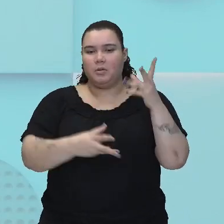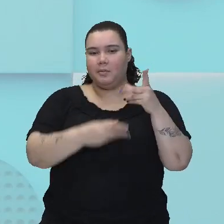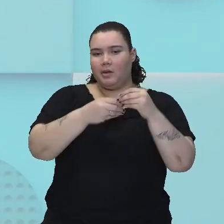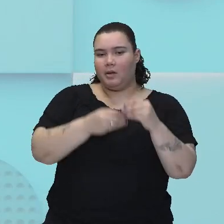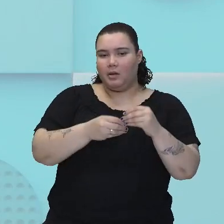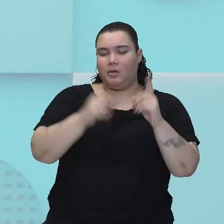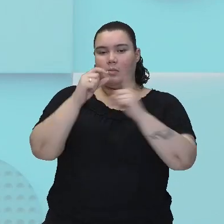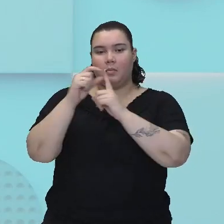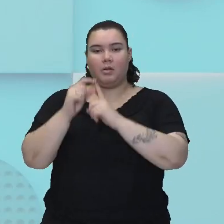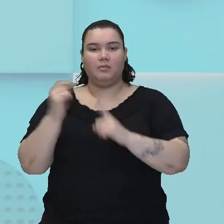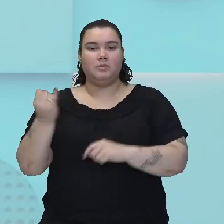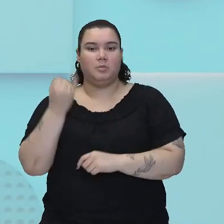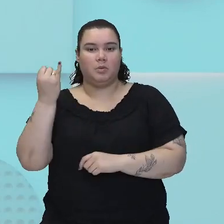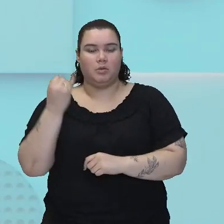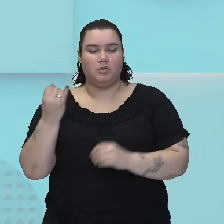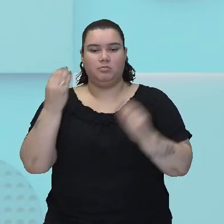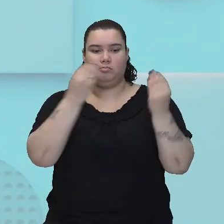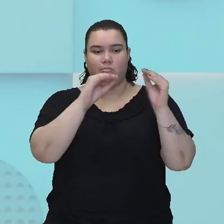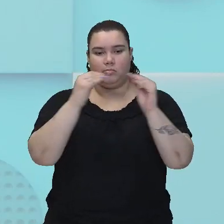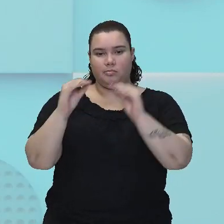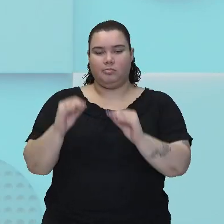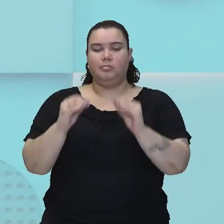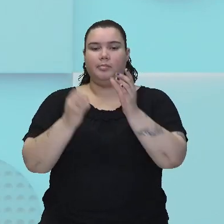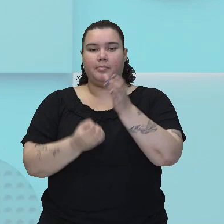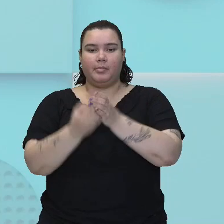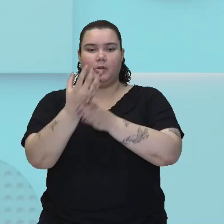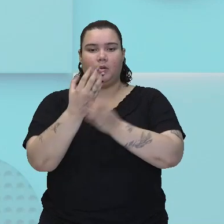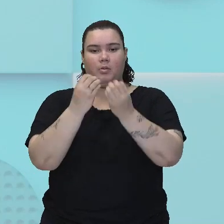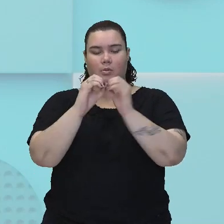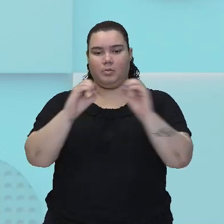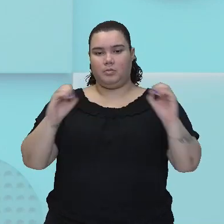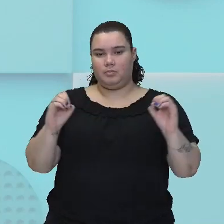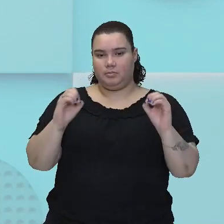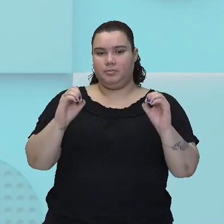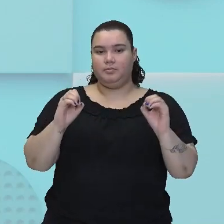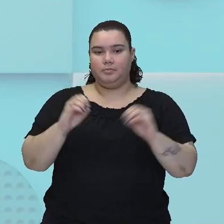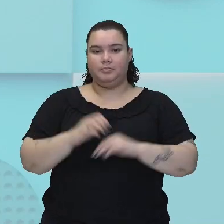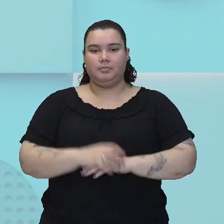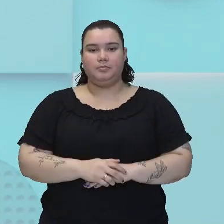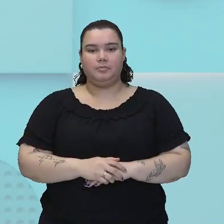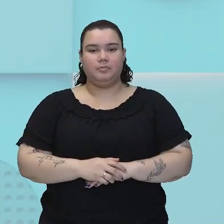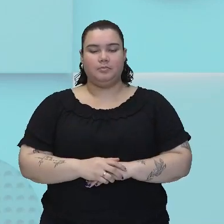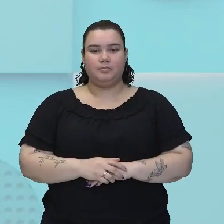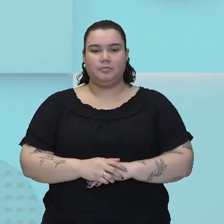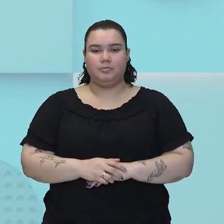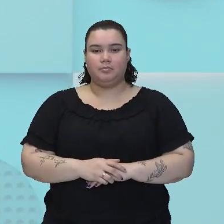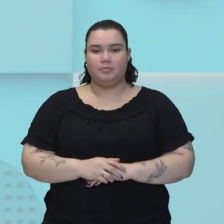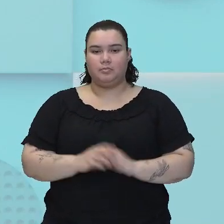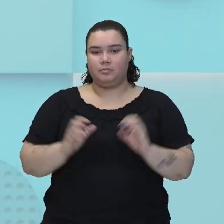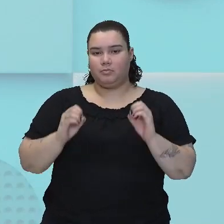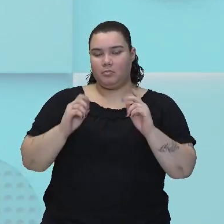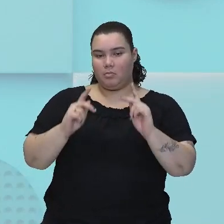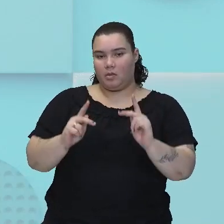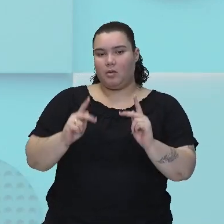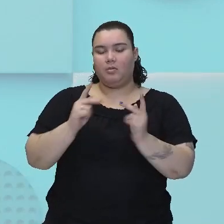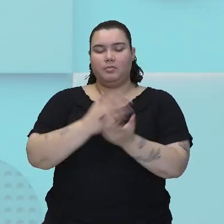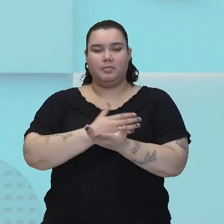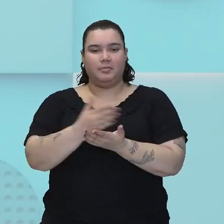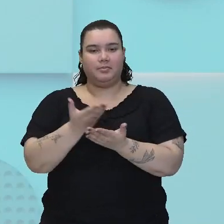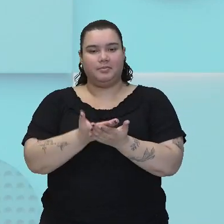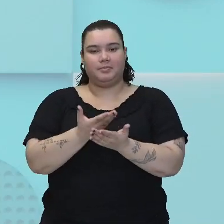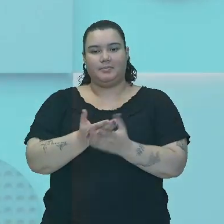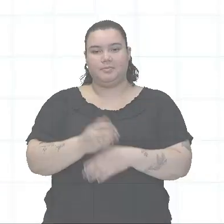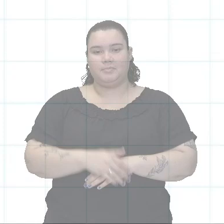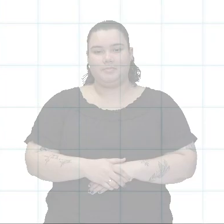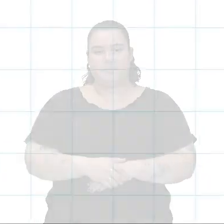termos essenciais também, só para a gente fazer essa introdução. E já que tem muita coisa para fazer, bora para a